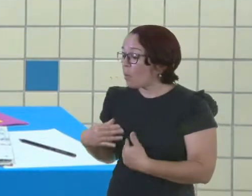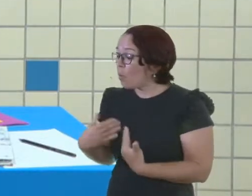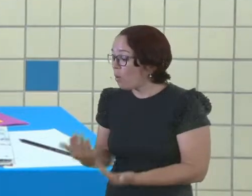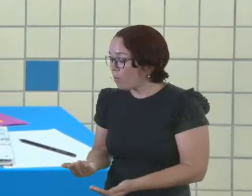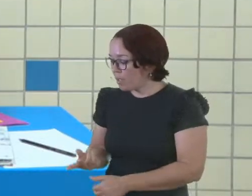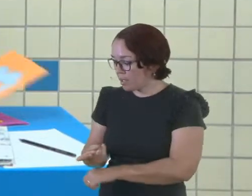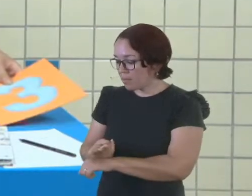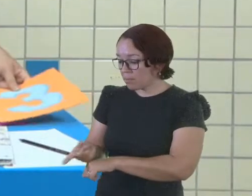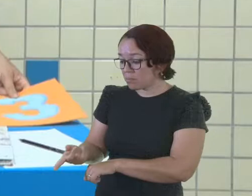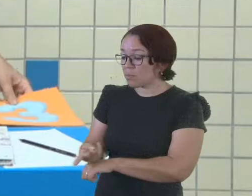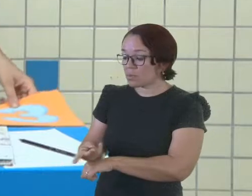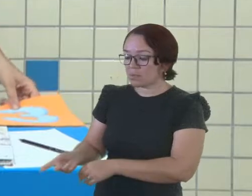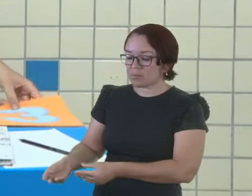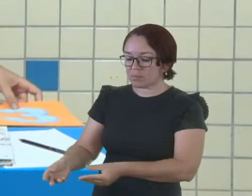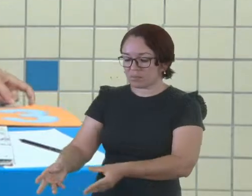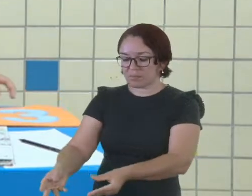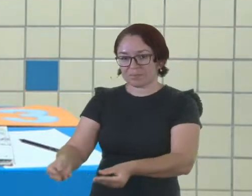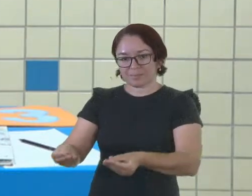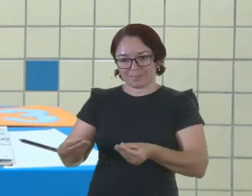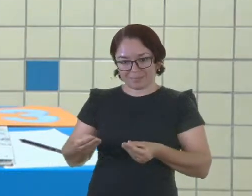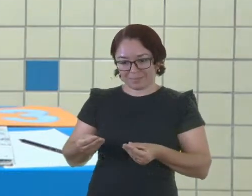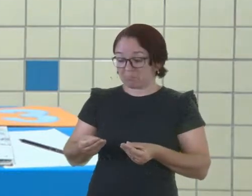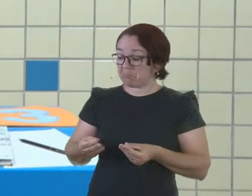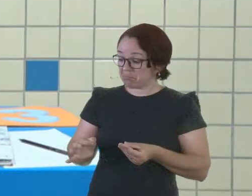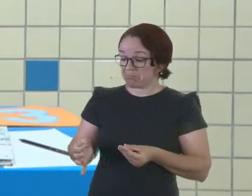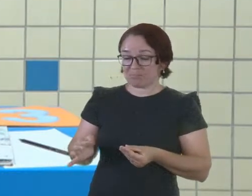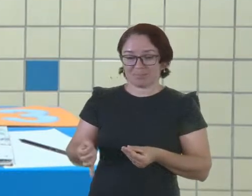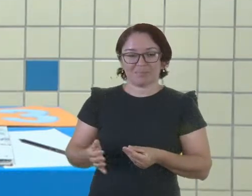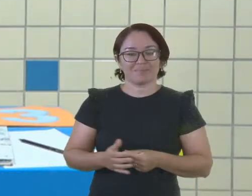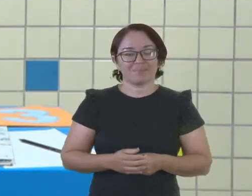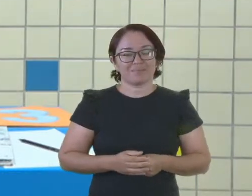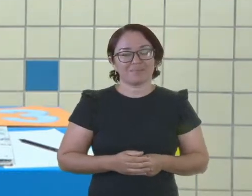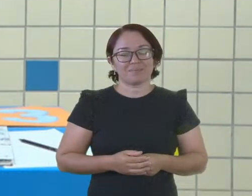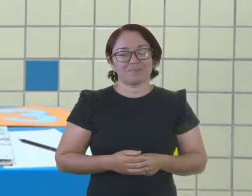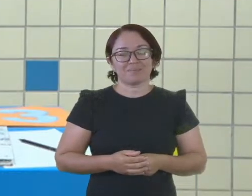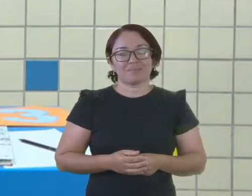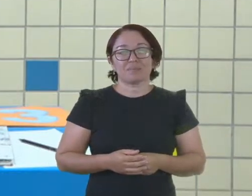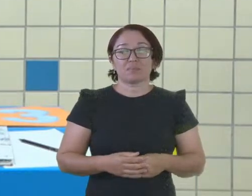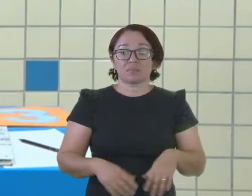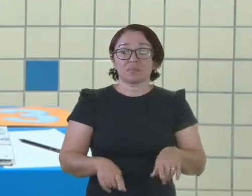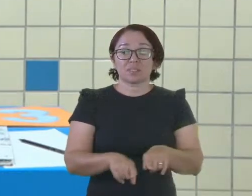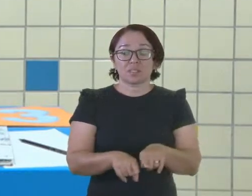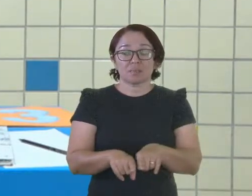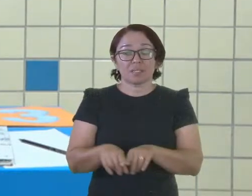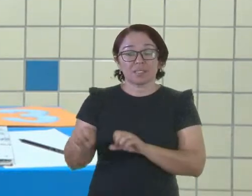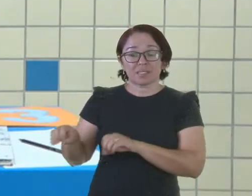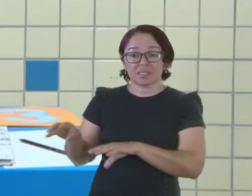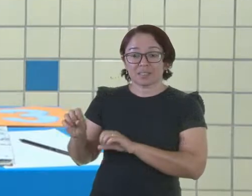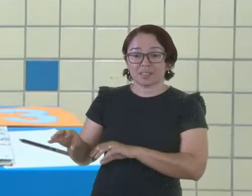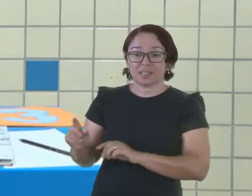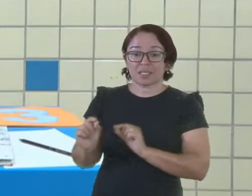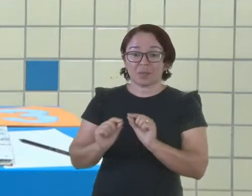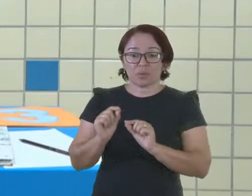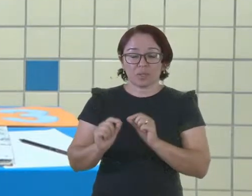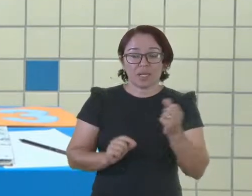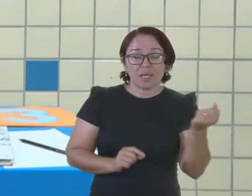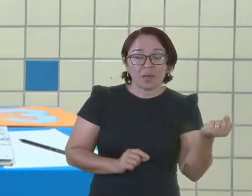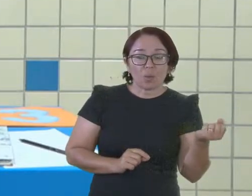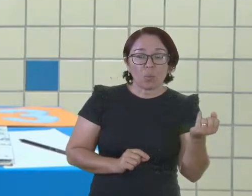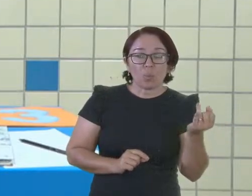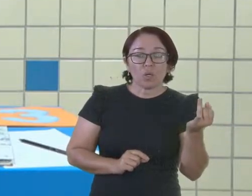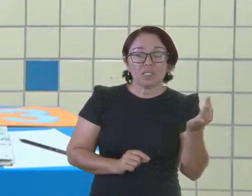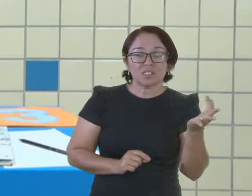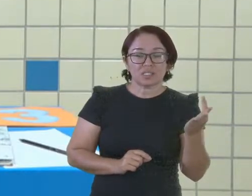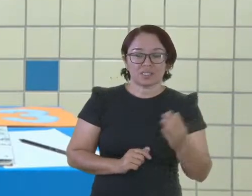o numeral, a gente também pode trabalhar as quantidades. Como, por exemplo, Mariana conta